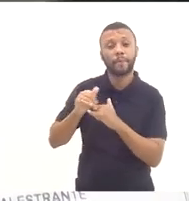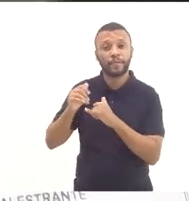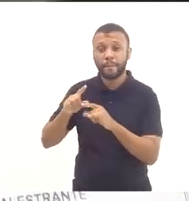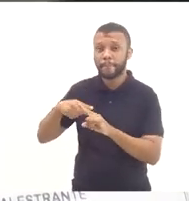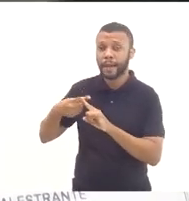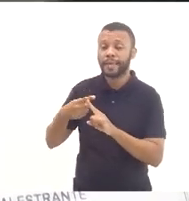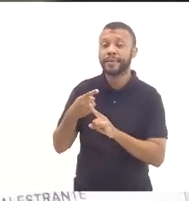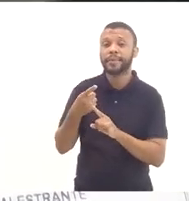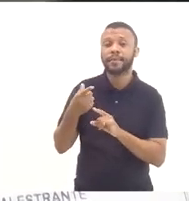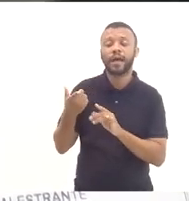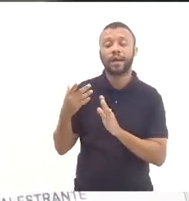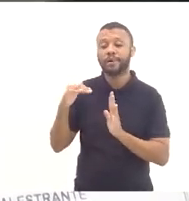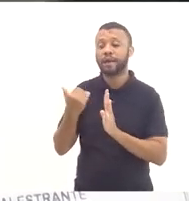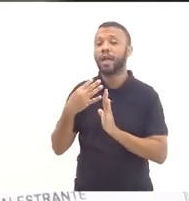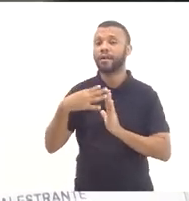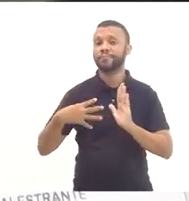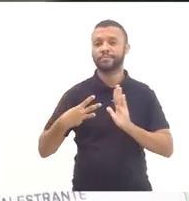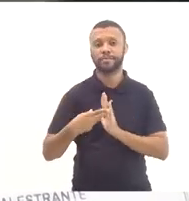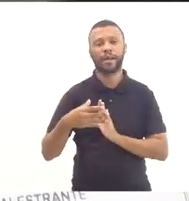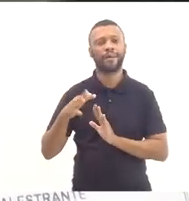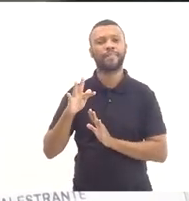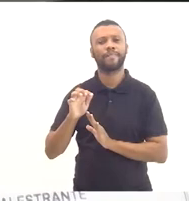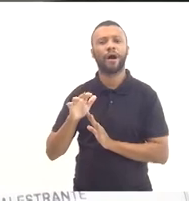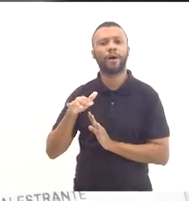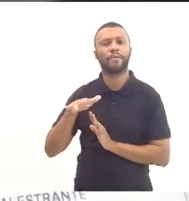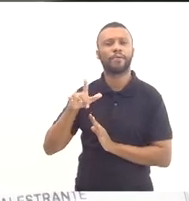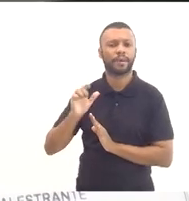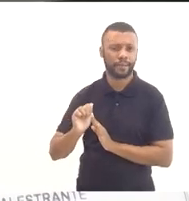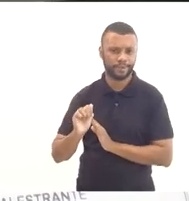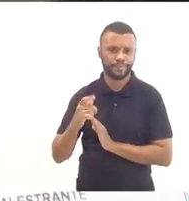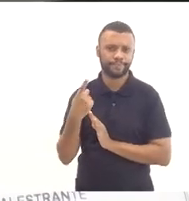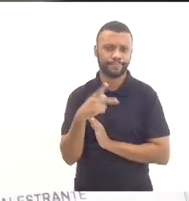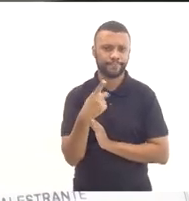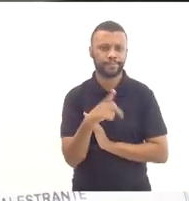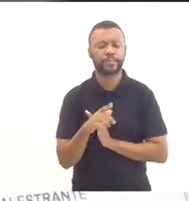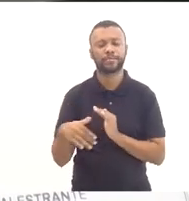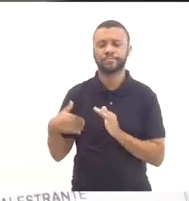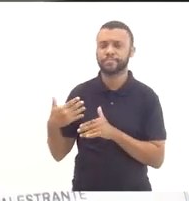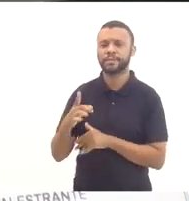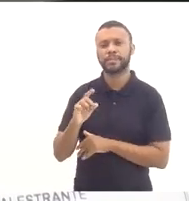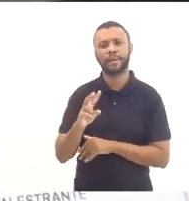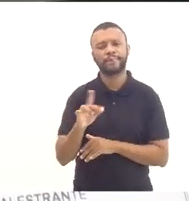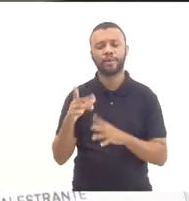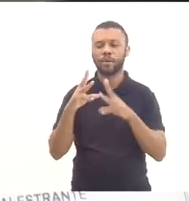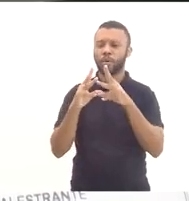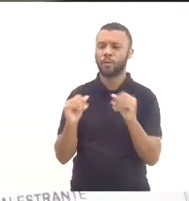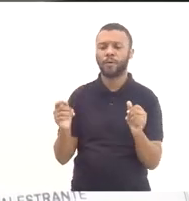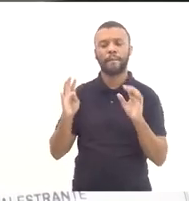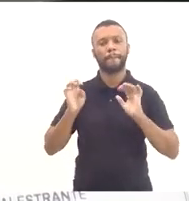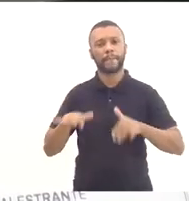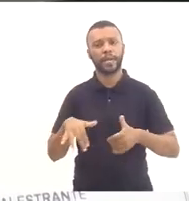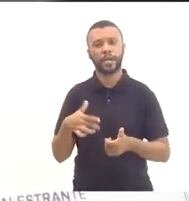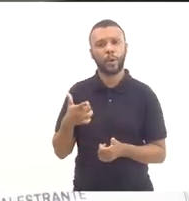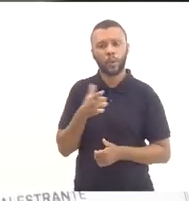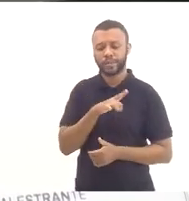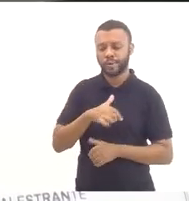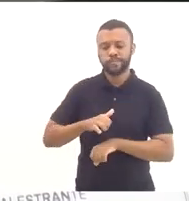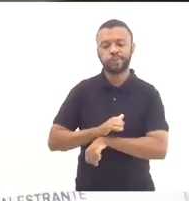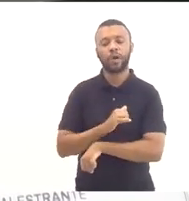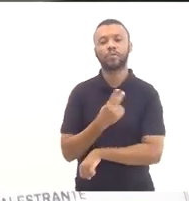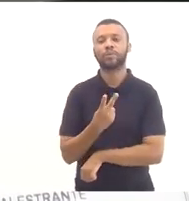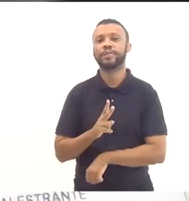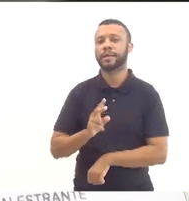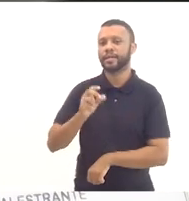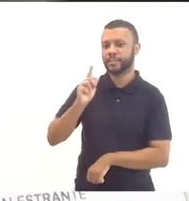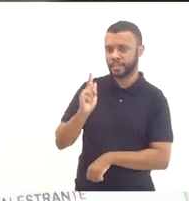fórmula é o principal alimento dele e aí voltando lá para história Davi ficou bem duas semanas depois né eu dois quilos e pouquinho